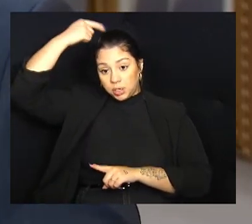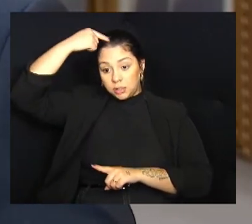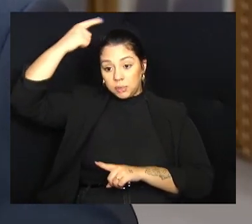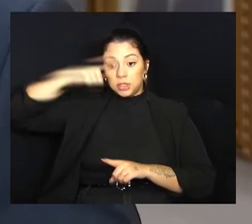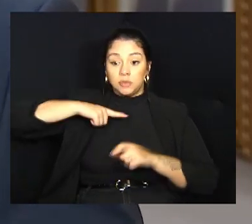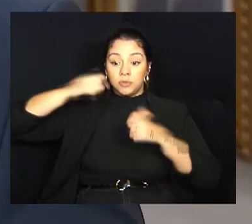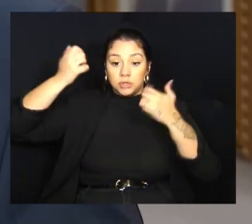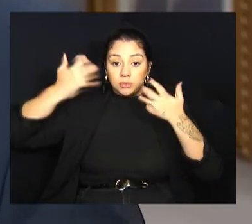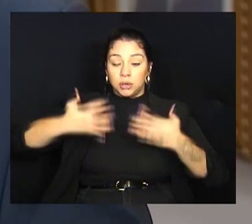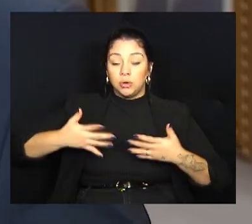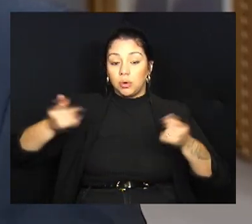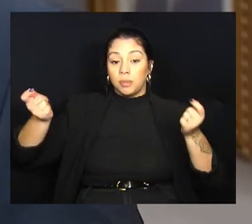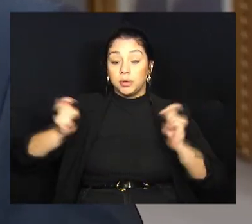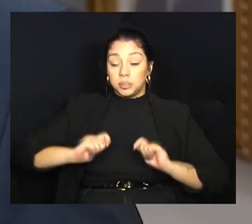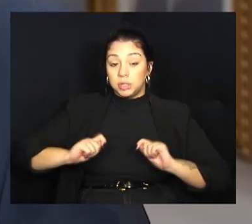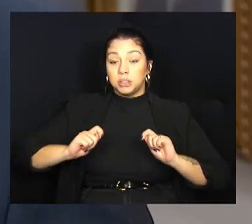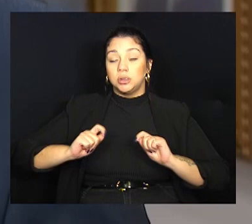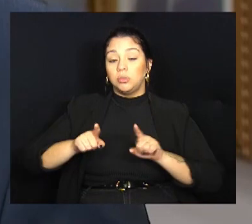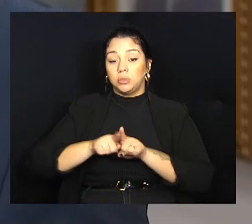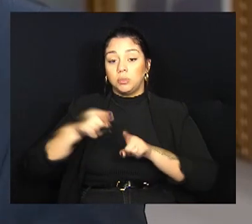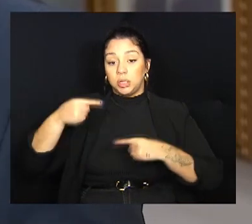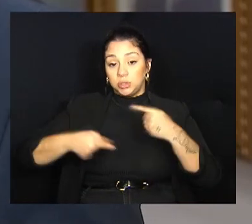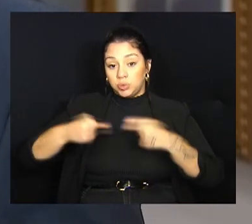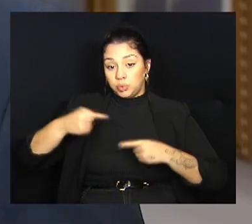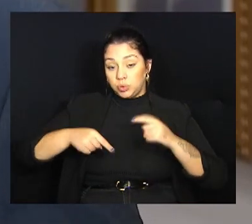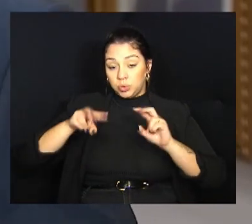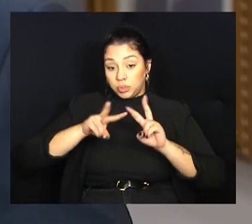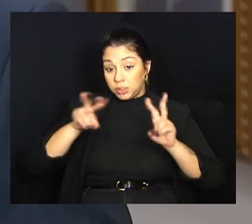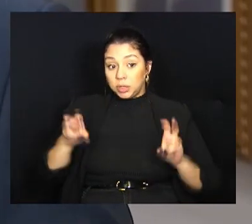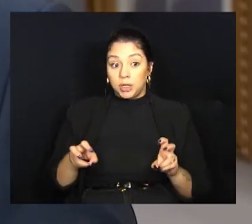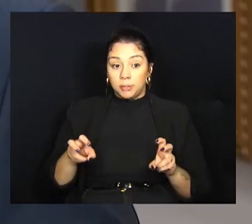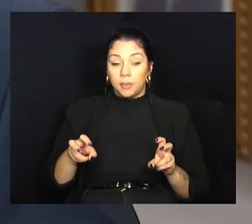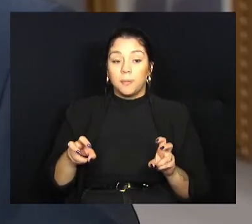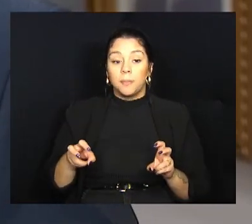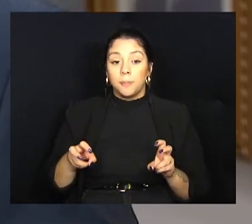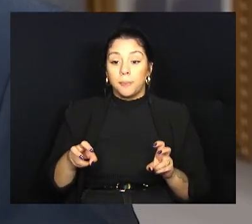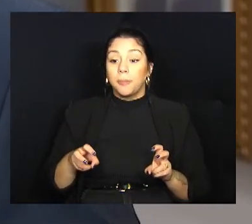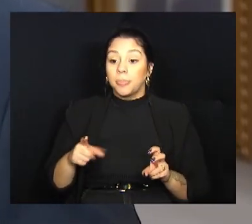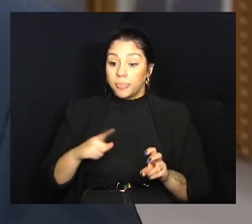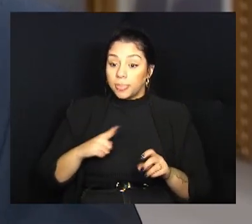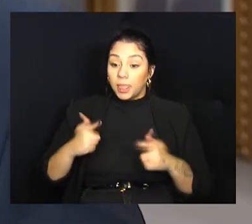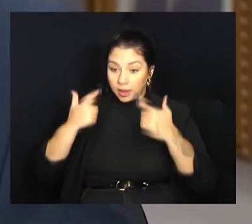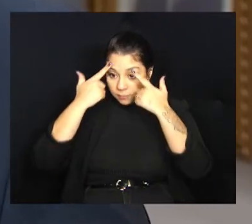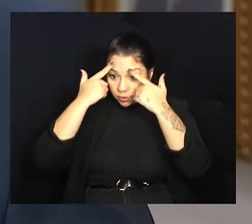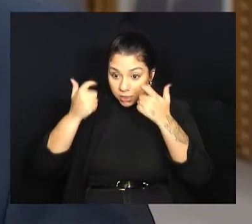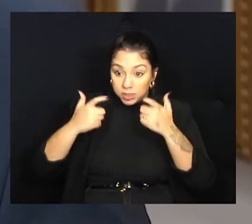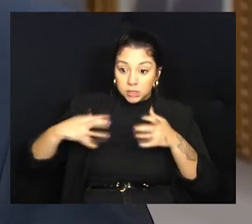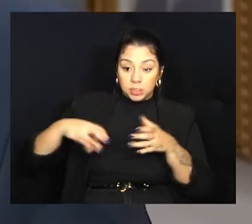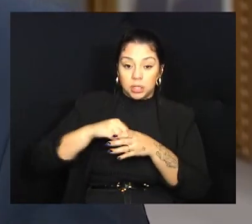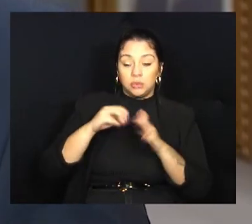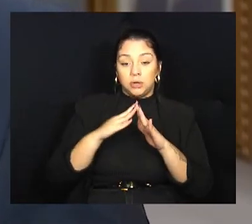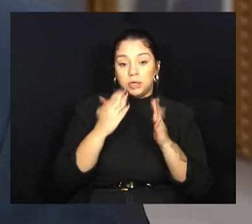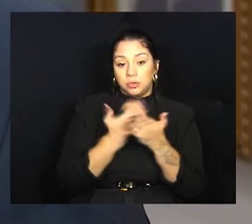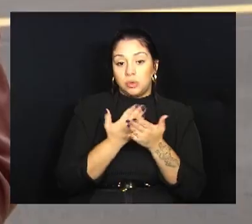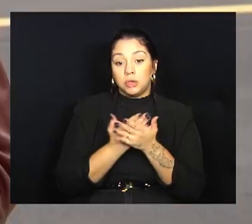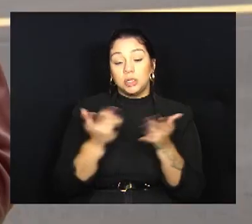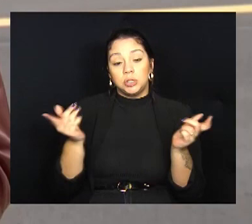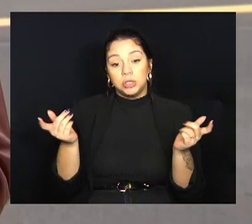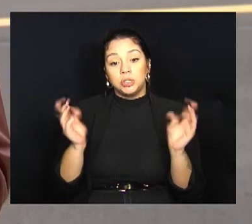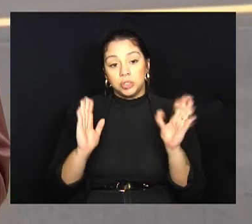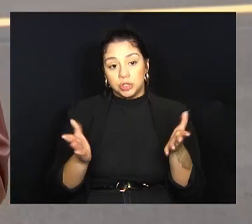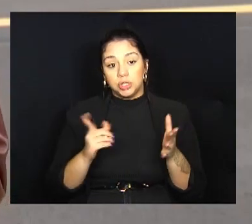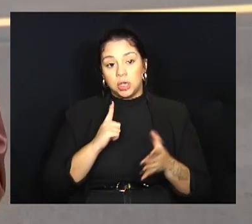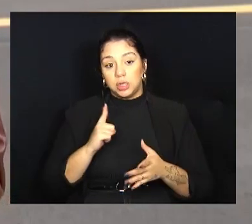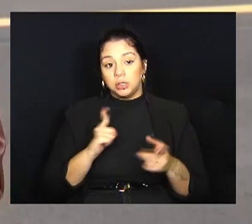da capacitação, né, da discussão de assuntos que, né, trazem a violência para dentro da escola, que a gente já pudesse fazer isso.